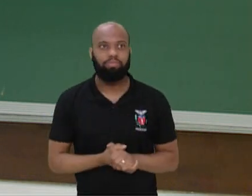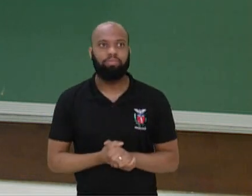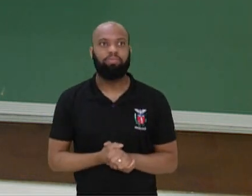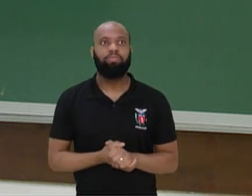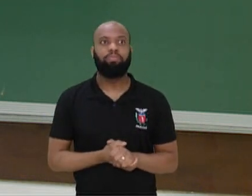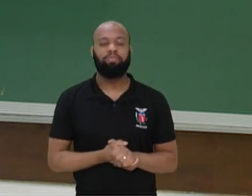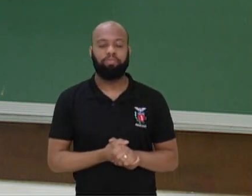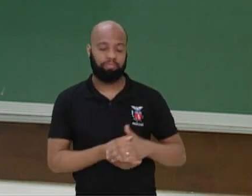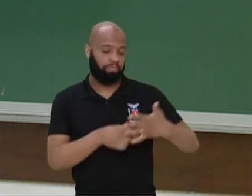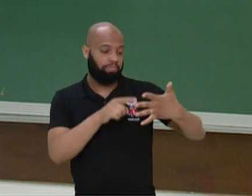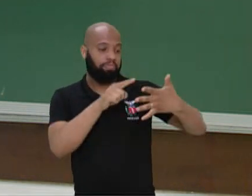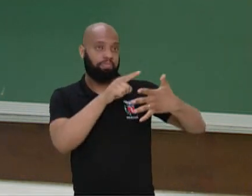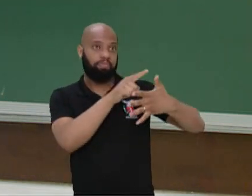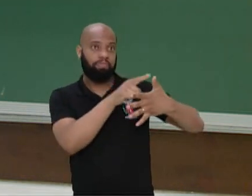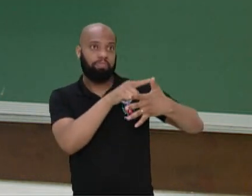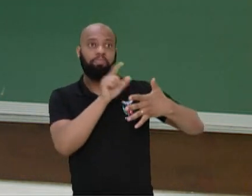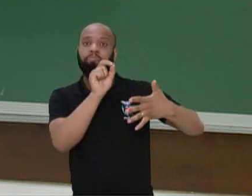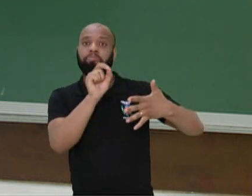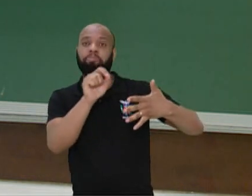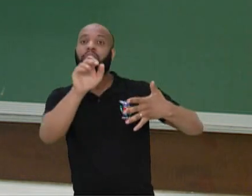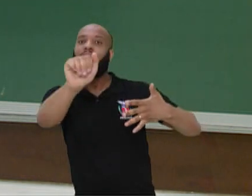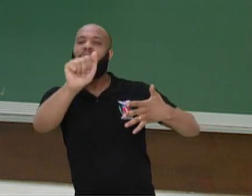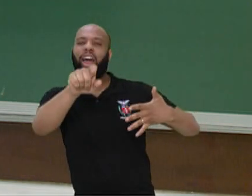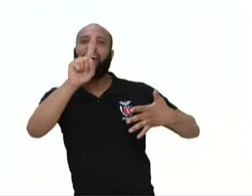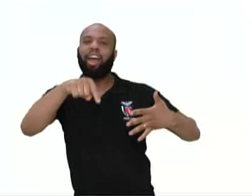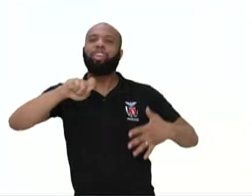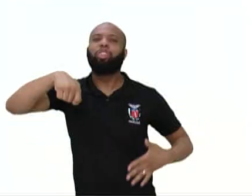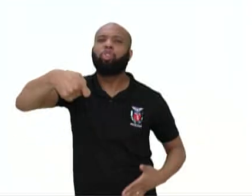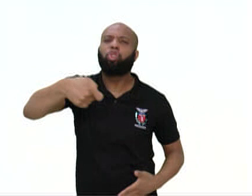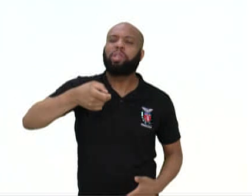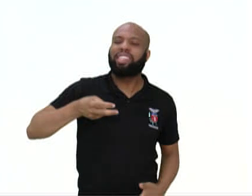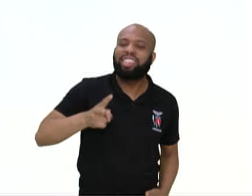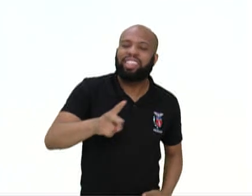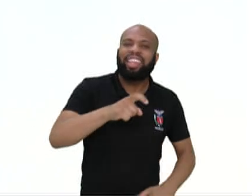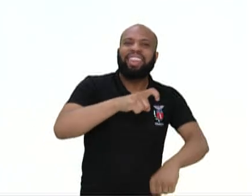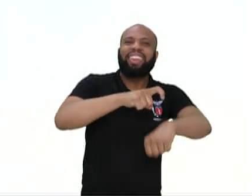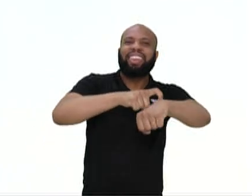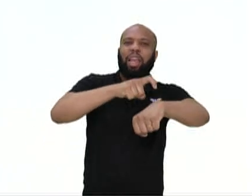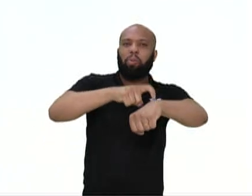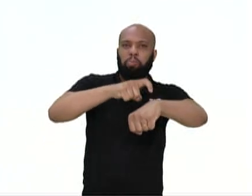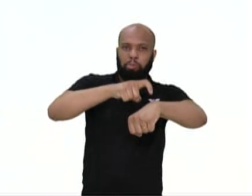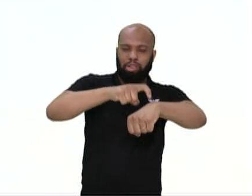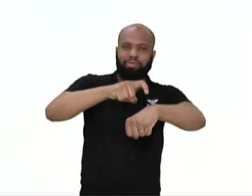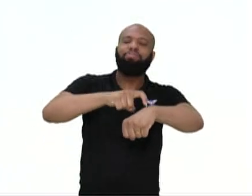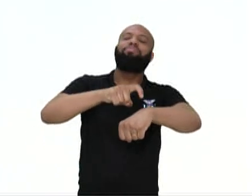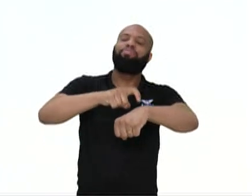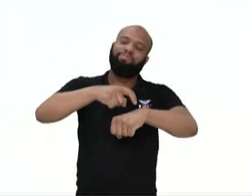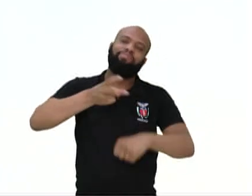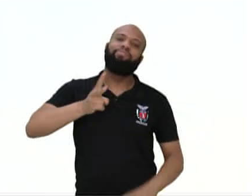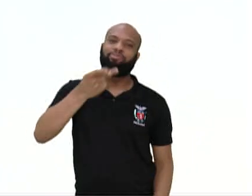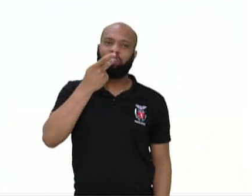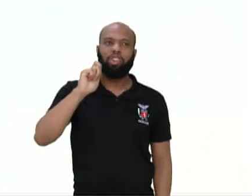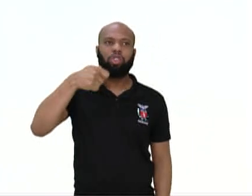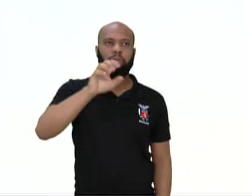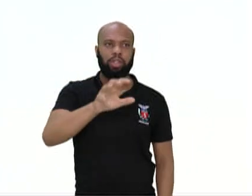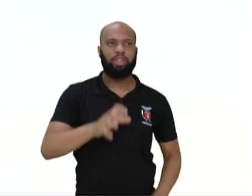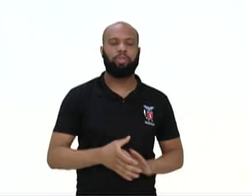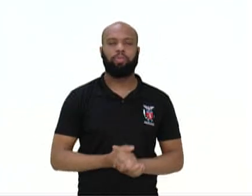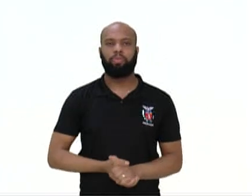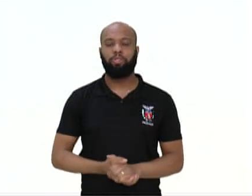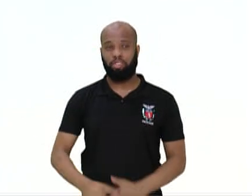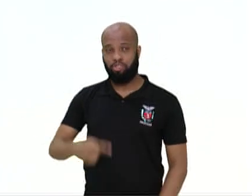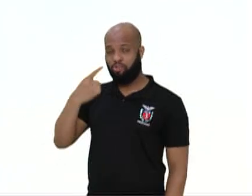O tema principal é a letra A. Ele fala o tempo todo sobre o tempo. O